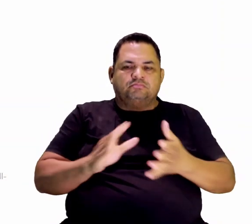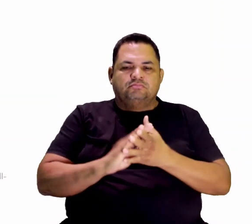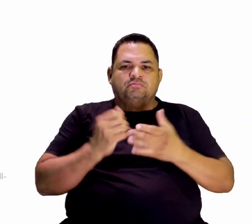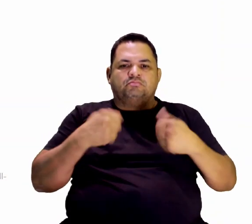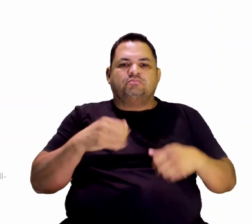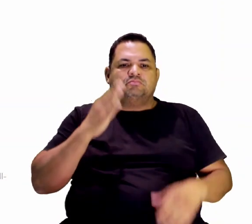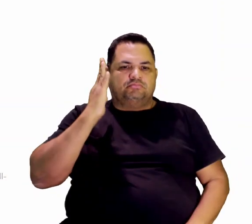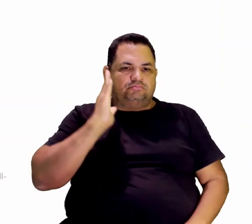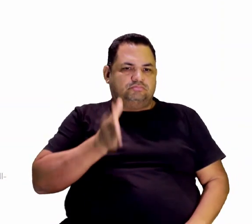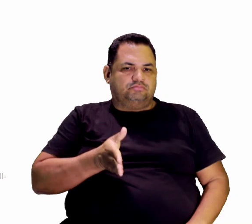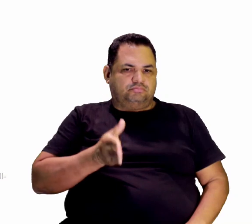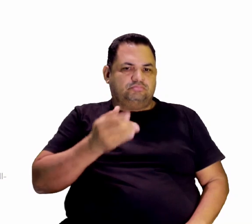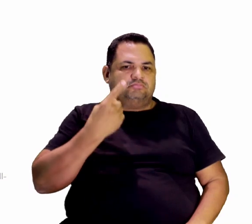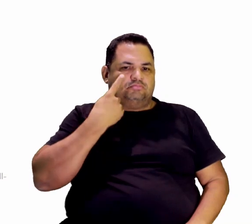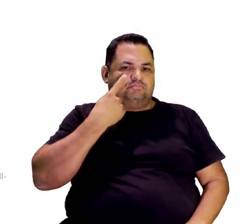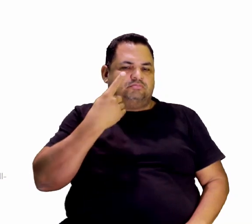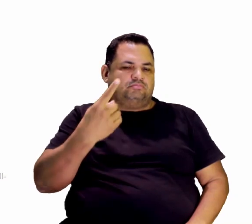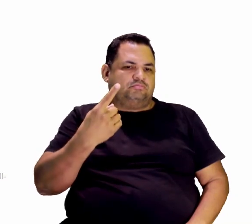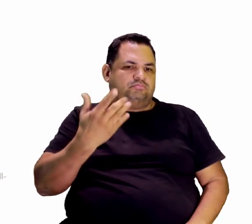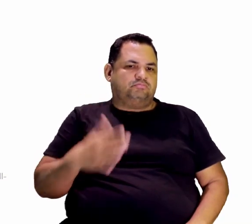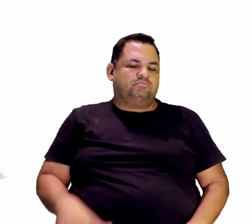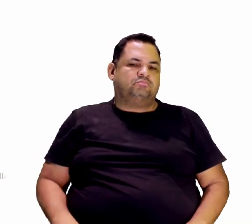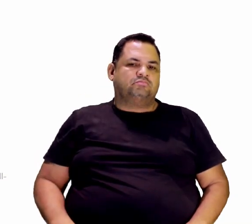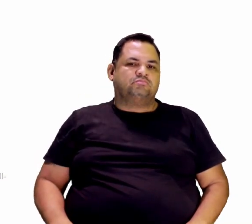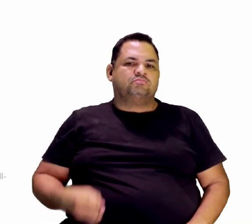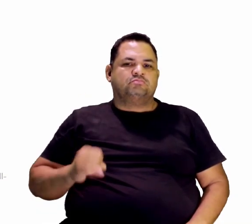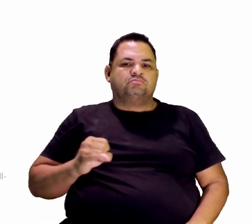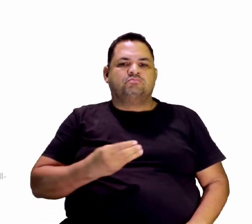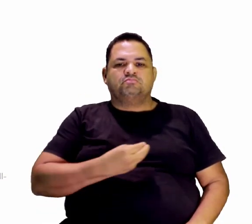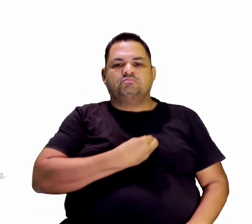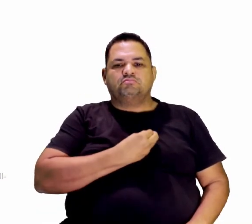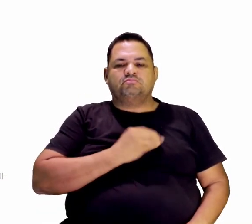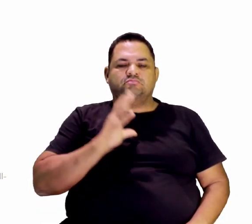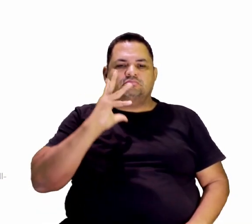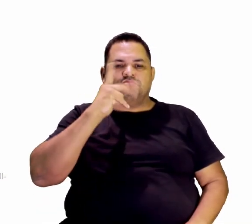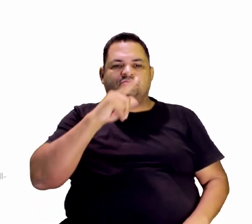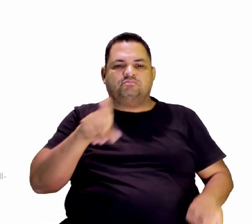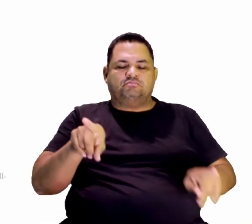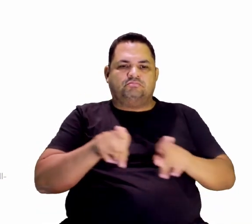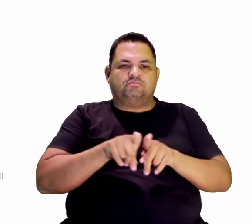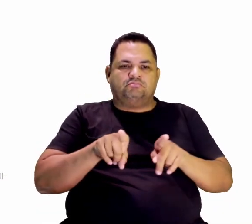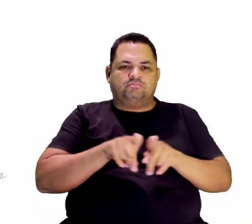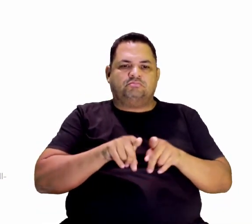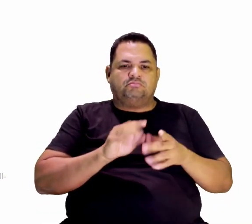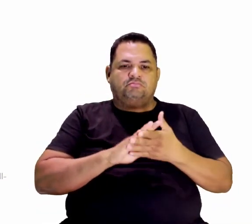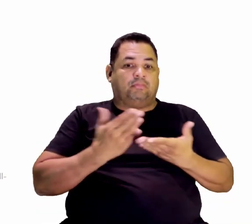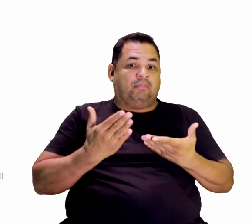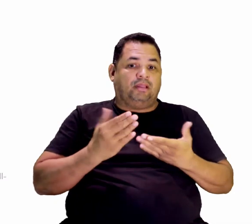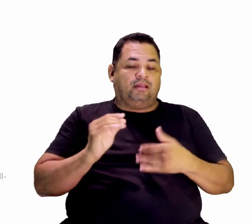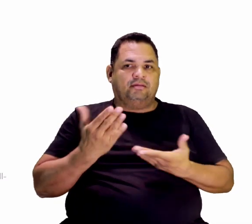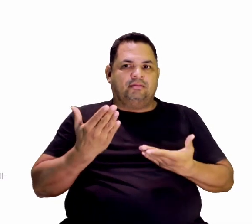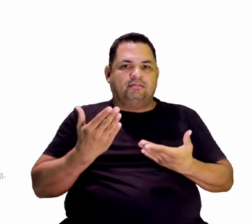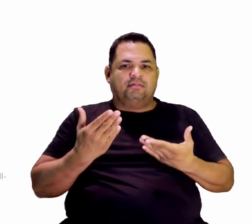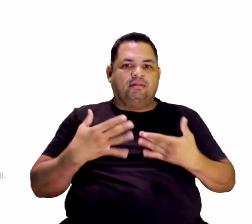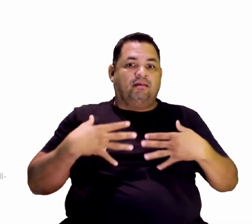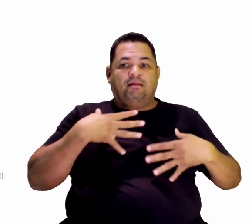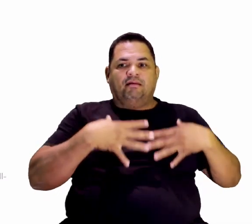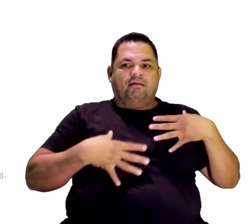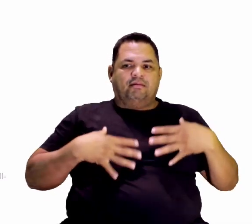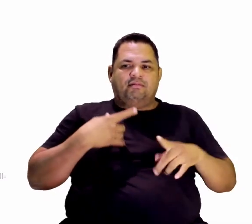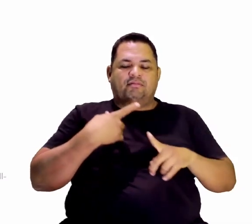quanto parece não, né? Você tá ali confortável sentado, mas é bem mais difícil porque você quer fazer a impulsão para se levantar, né? E